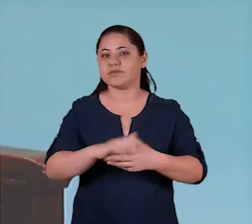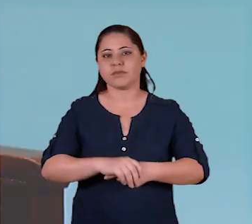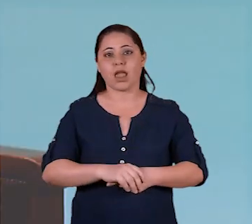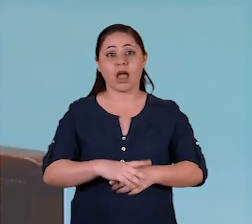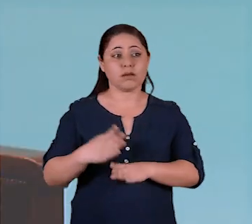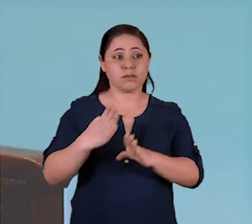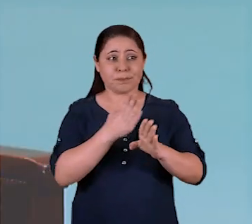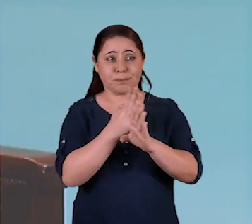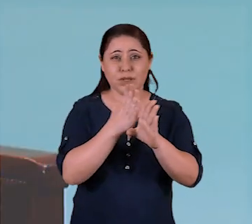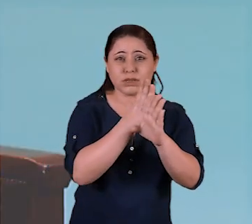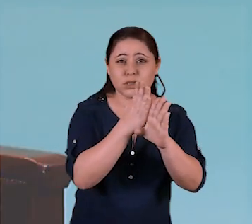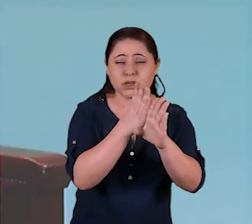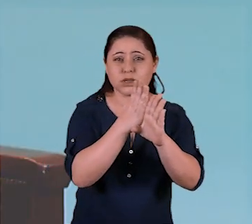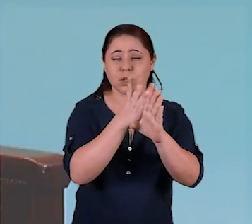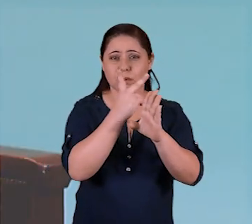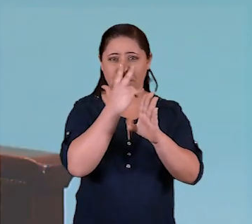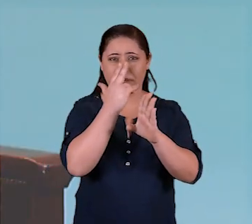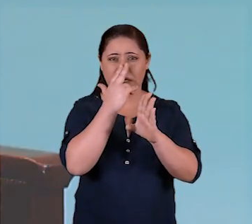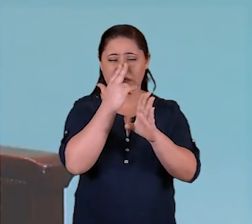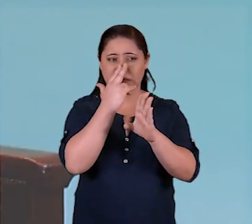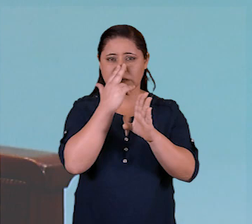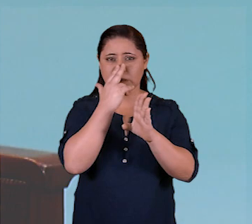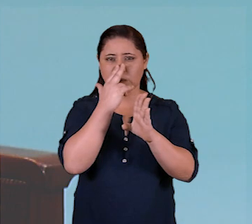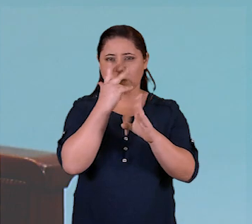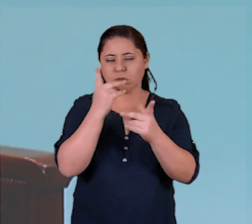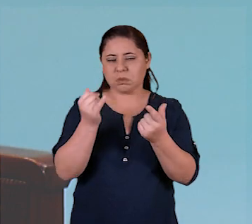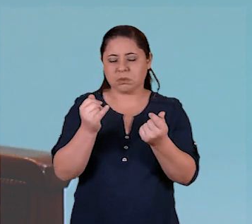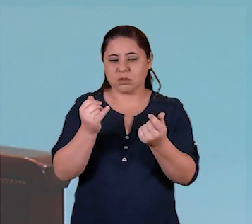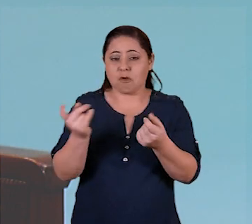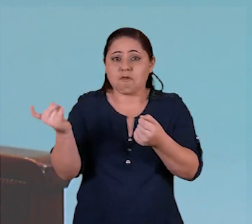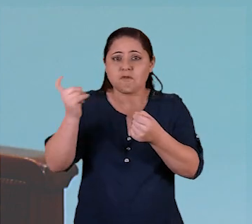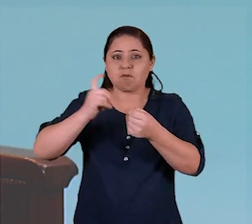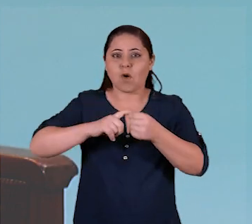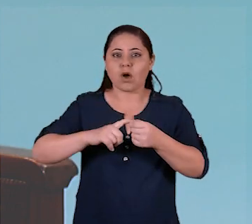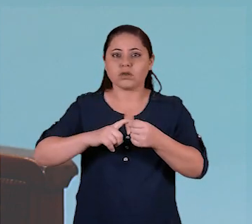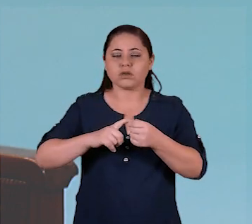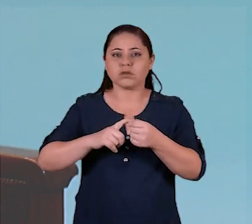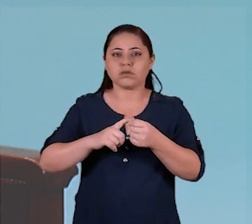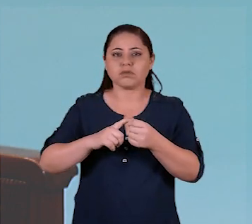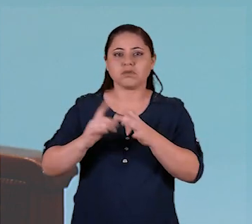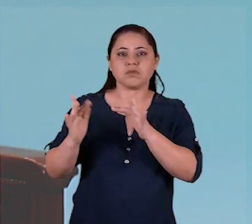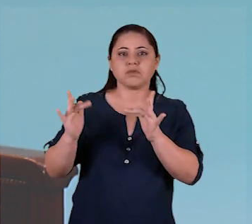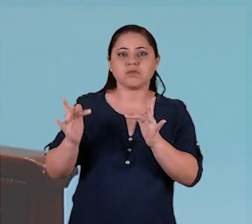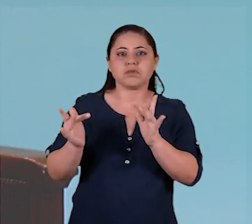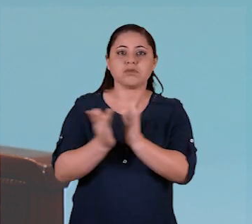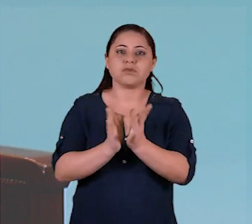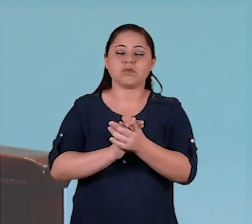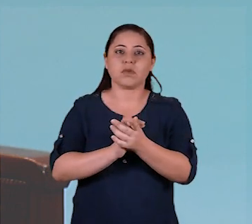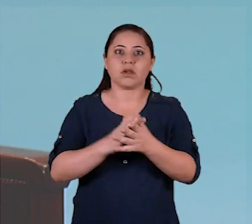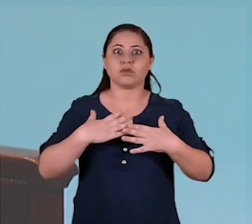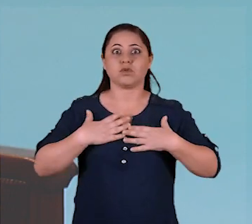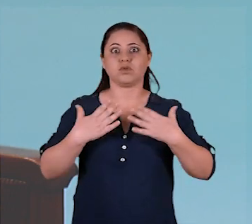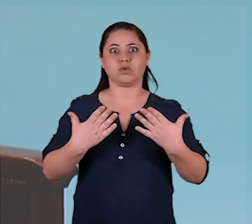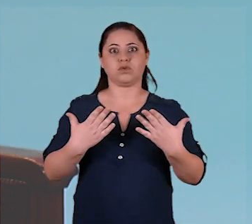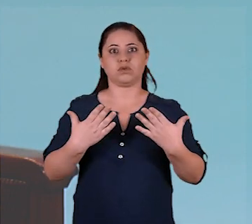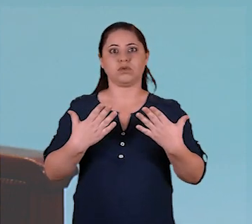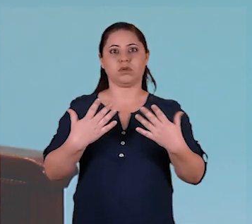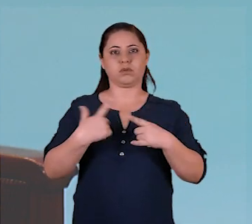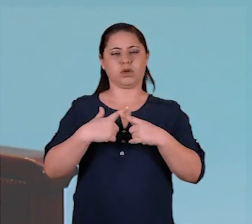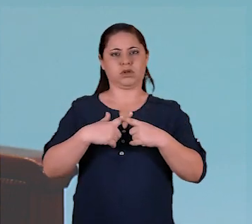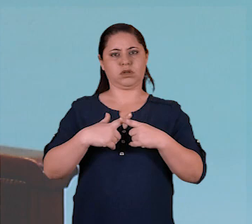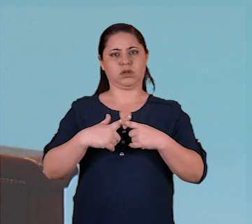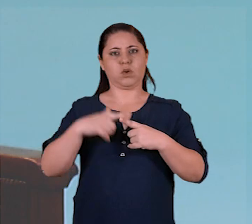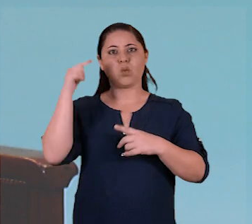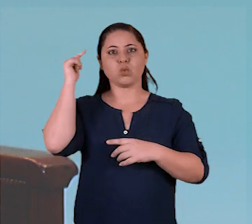essas perseguições, para eles, é uma simples tentativa de reatar, chega a assustar, porque